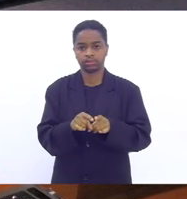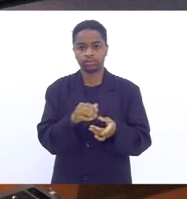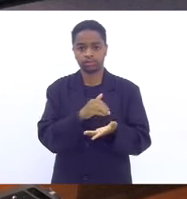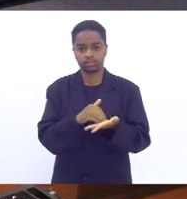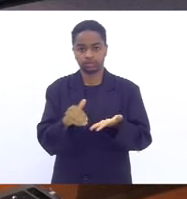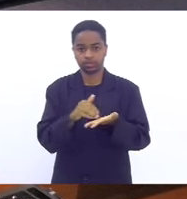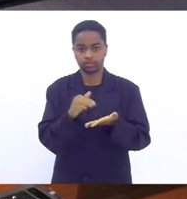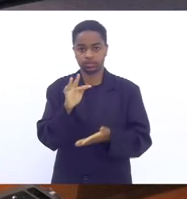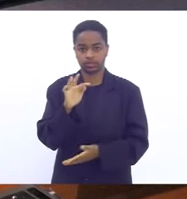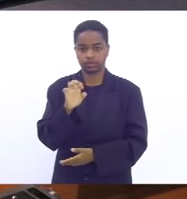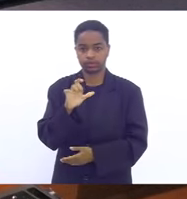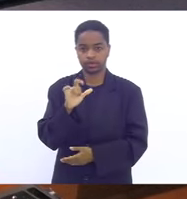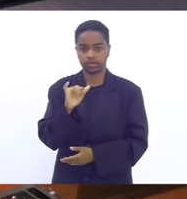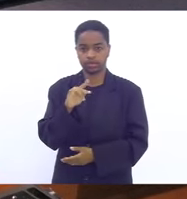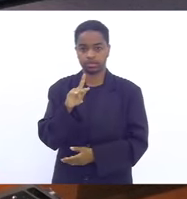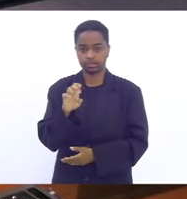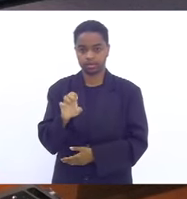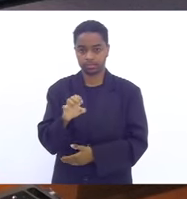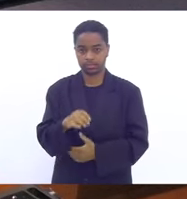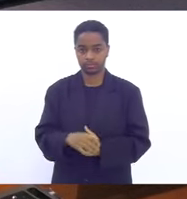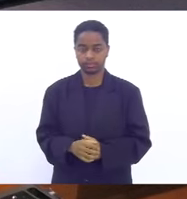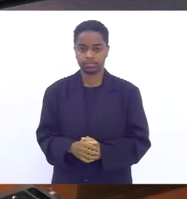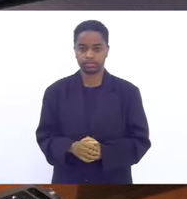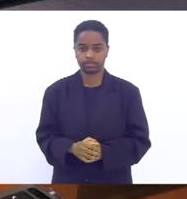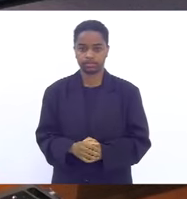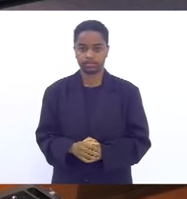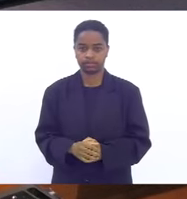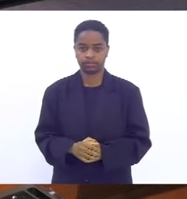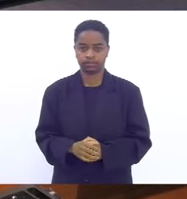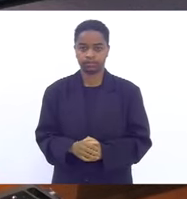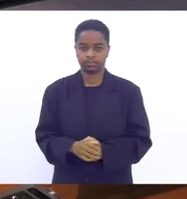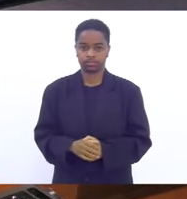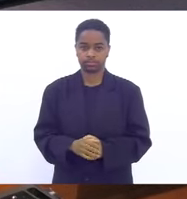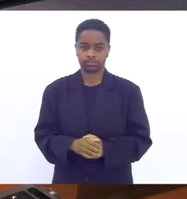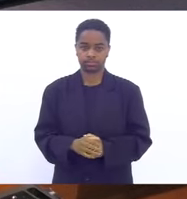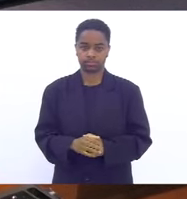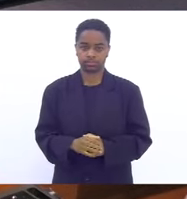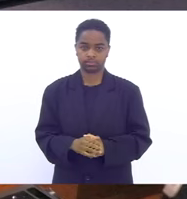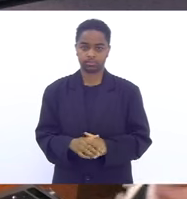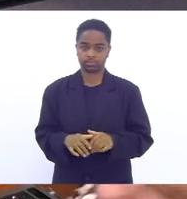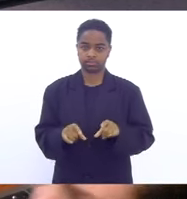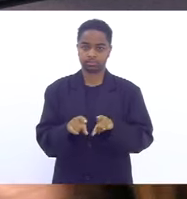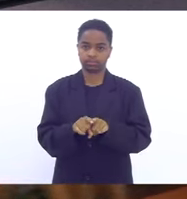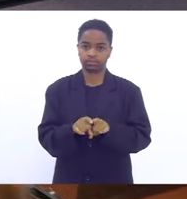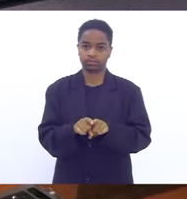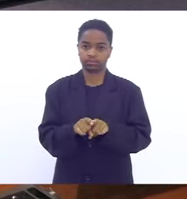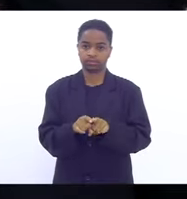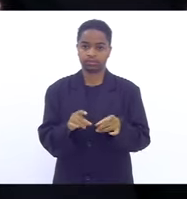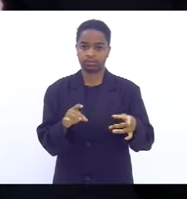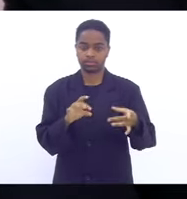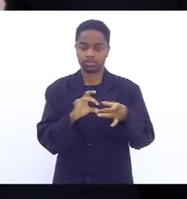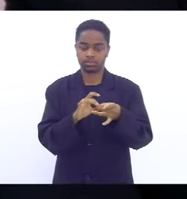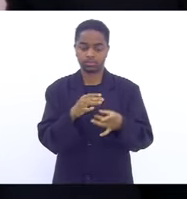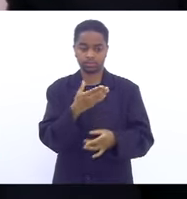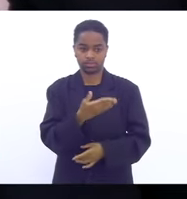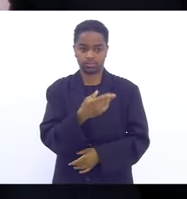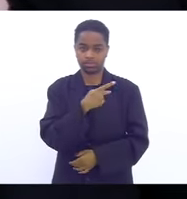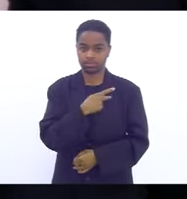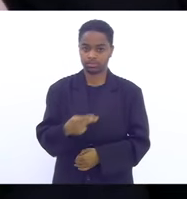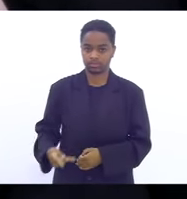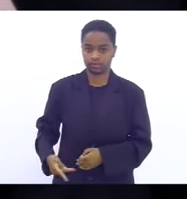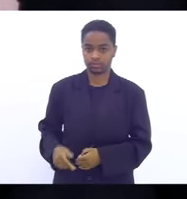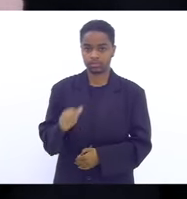secretário Felipe Peixoto. Tá? E, através do nosso presidente aqui, Rodrigo Amorim,